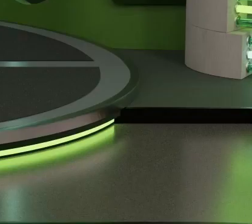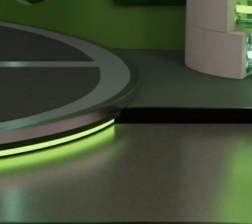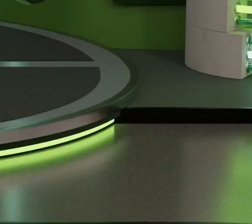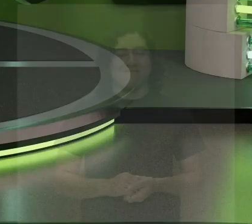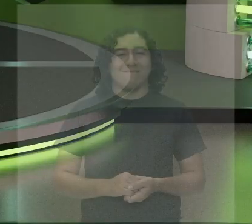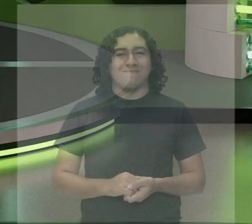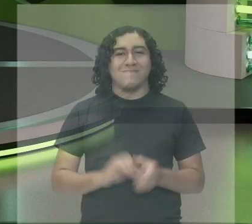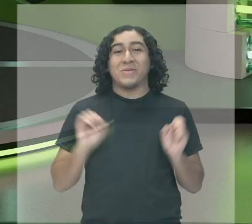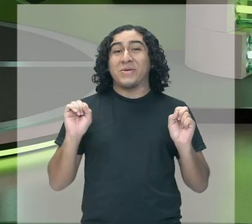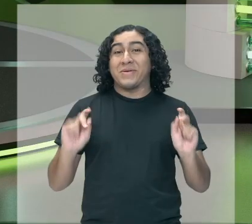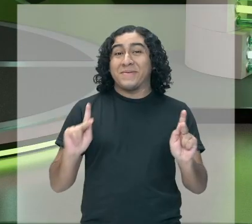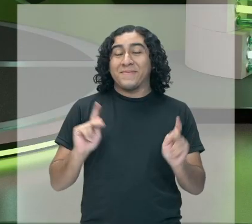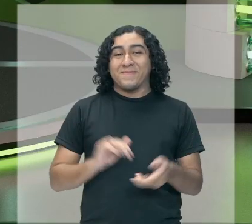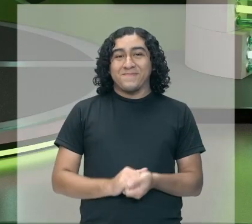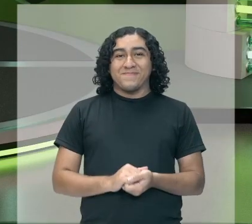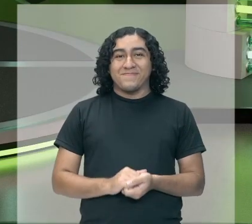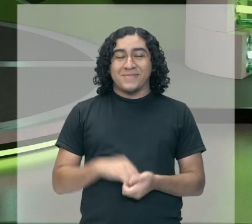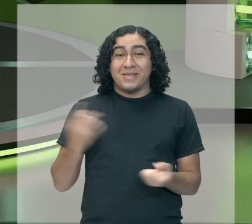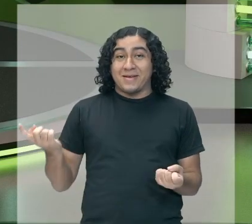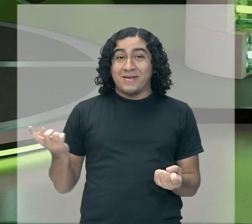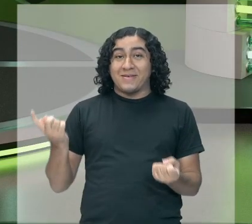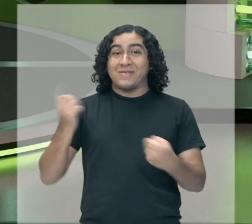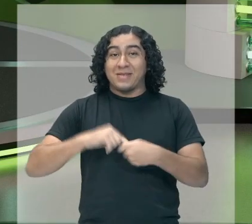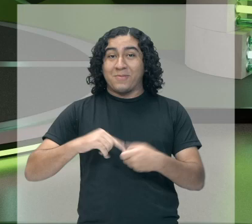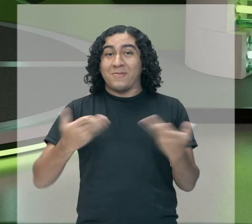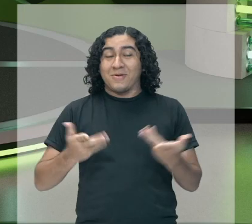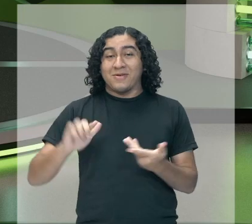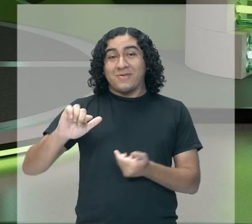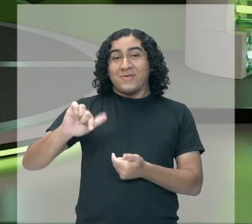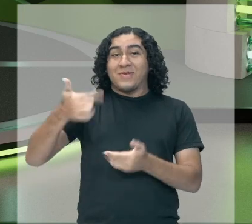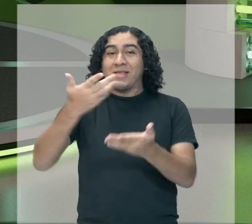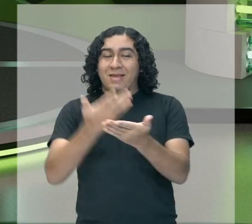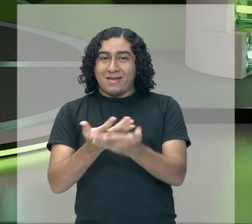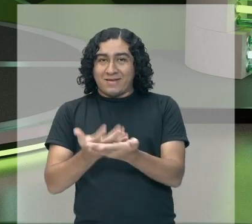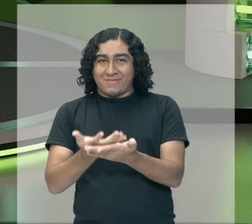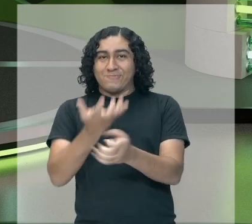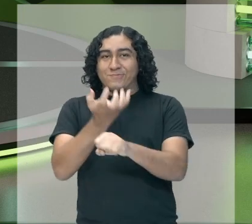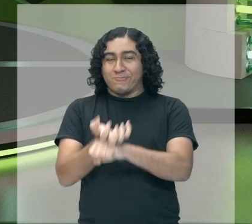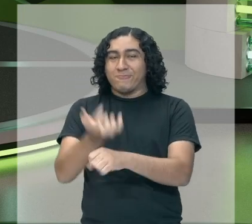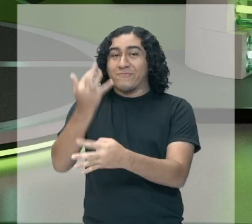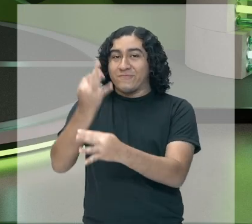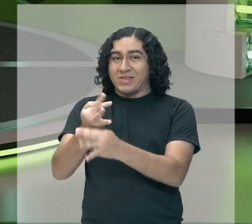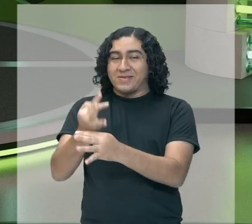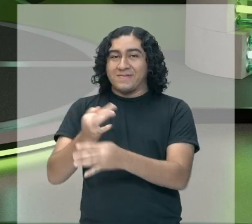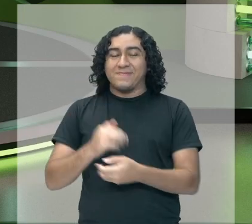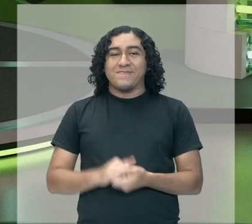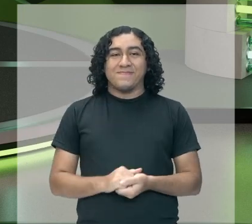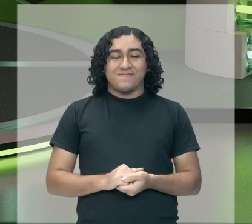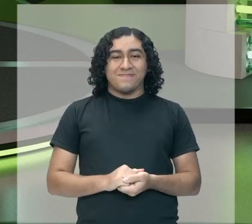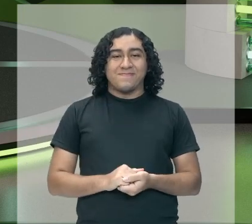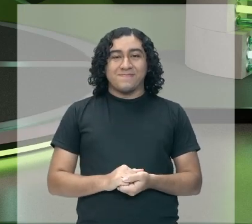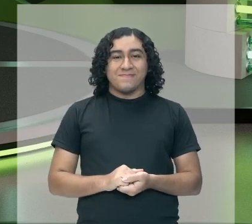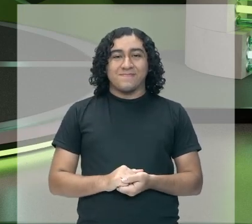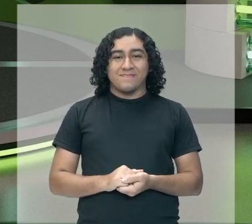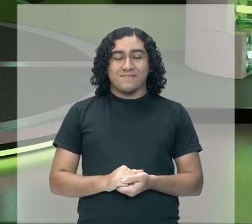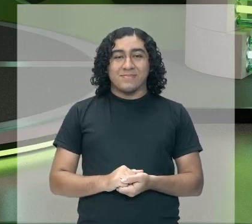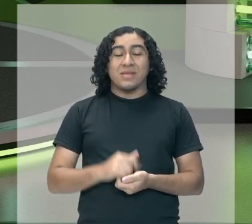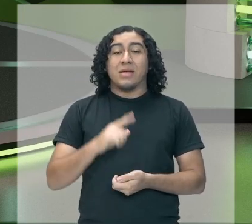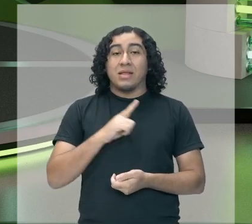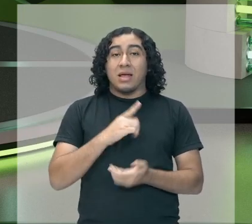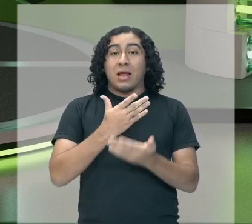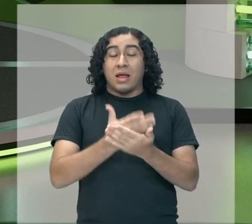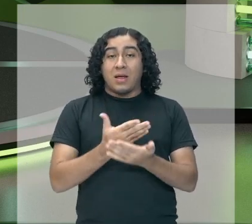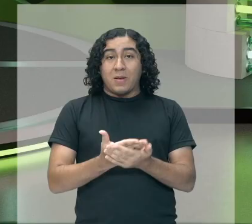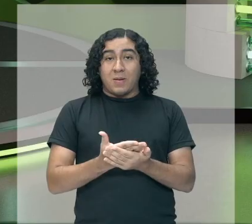muito bem pessoal estamos volta agora para mais uma aula de física hoje nós teremos as aulas da continuação as aulas 5co